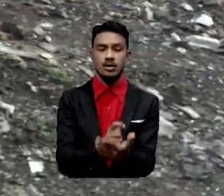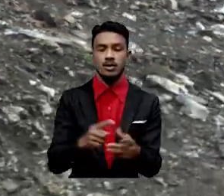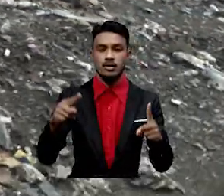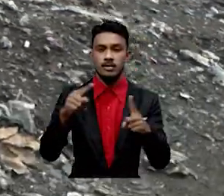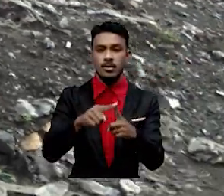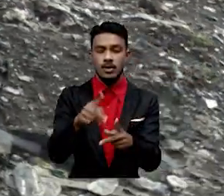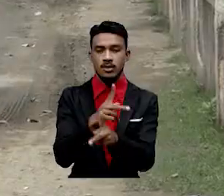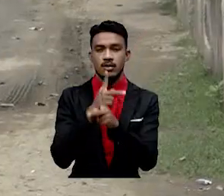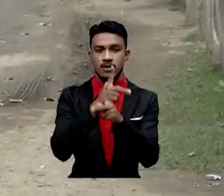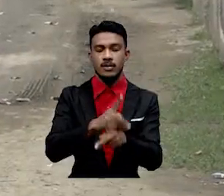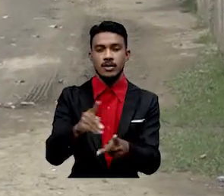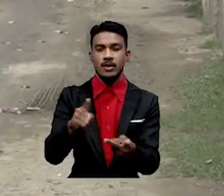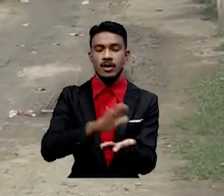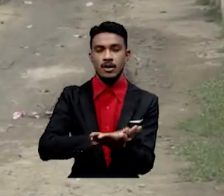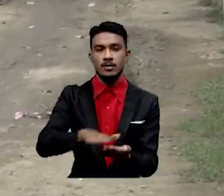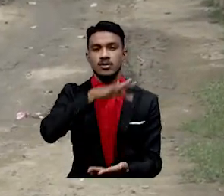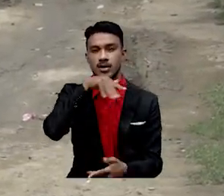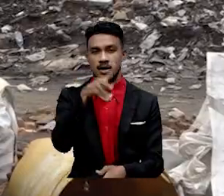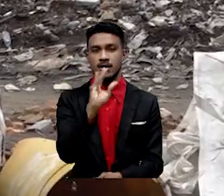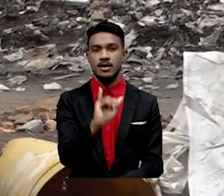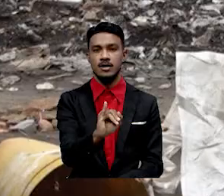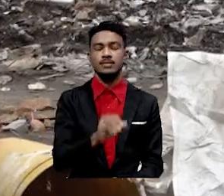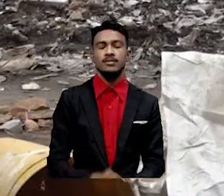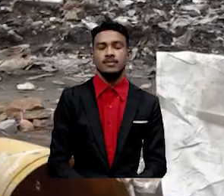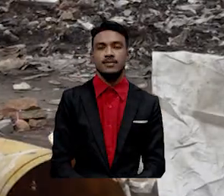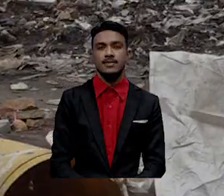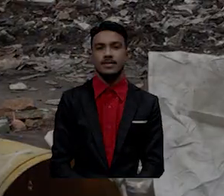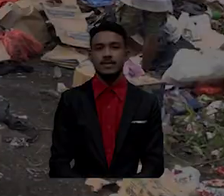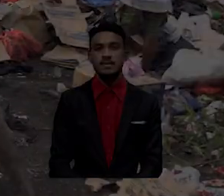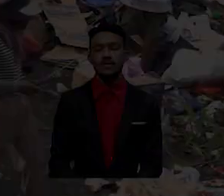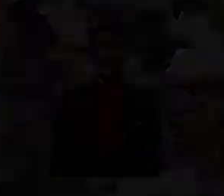gestaung lixu iha cidade dili. Fátima Pereira, Jaime dos Santos, GMN.